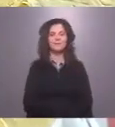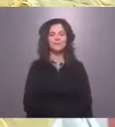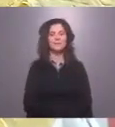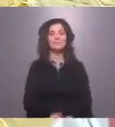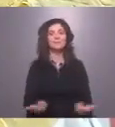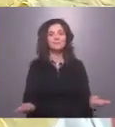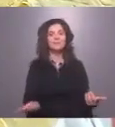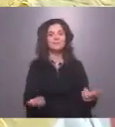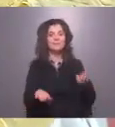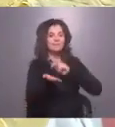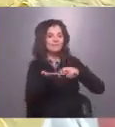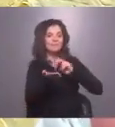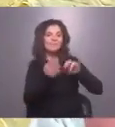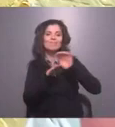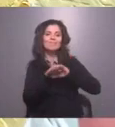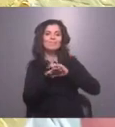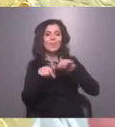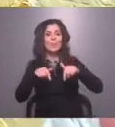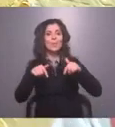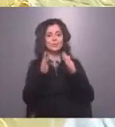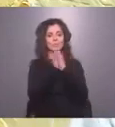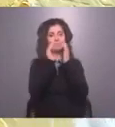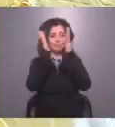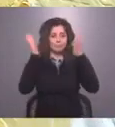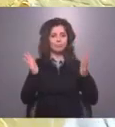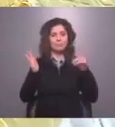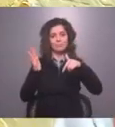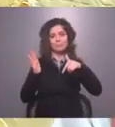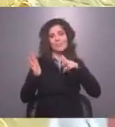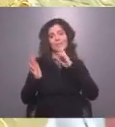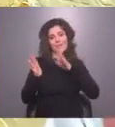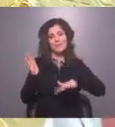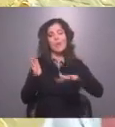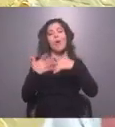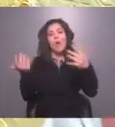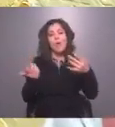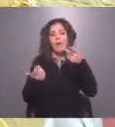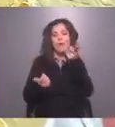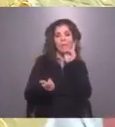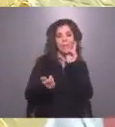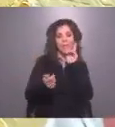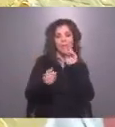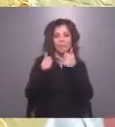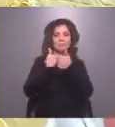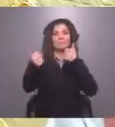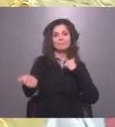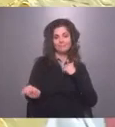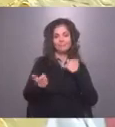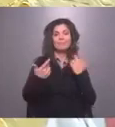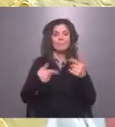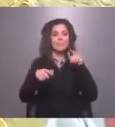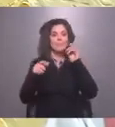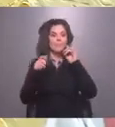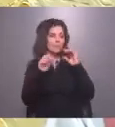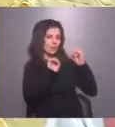Caríssimos peregrinos, aqui presentes nesta Basílica da Santíssima Trindade, ou que acompanhais a transmissão desta celebração, o cântico de